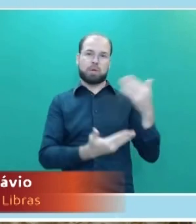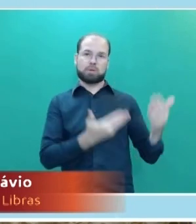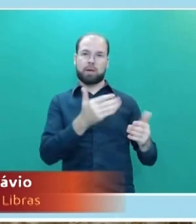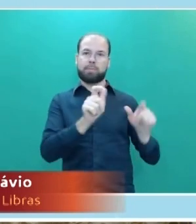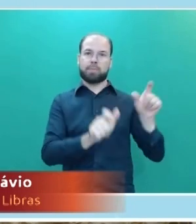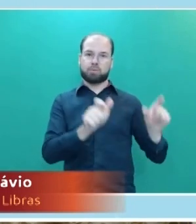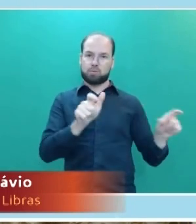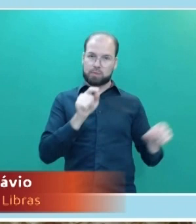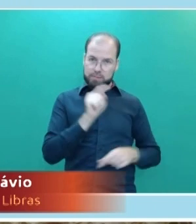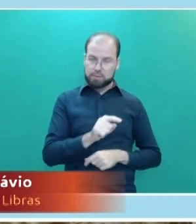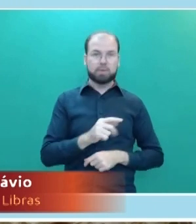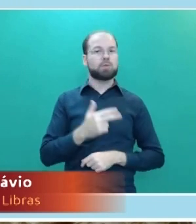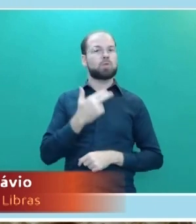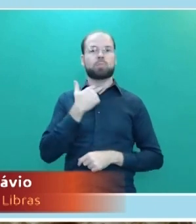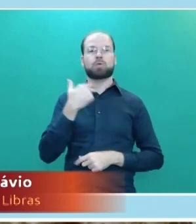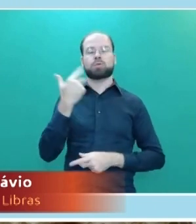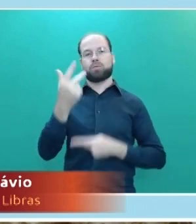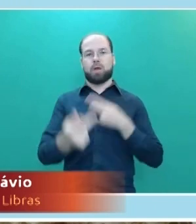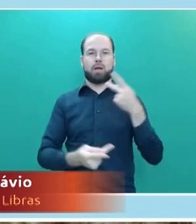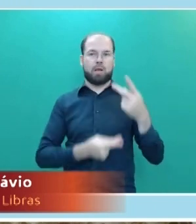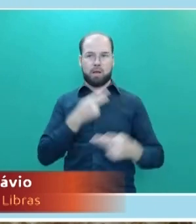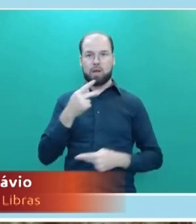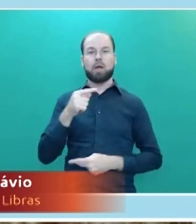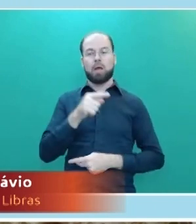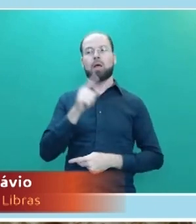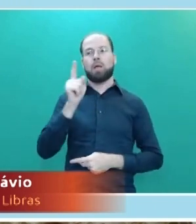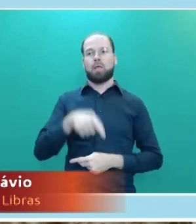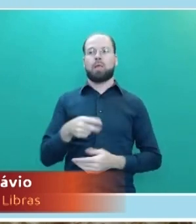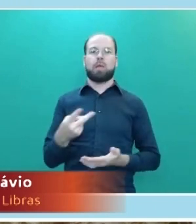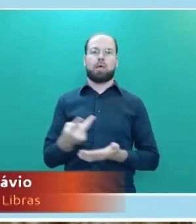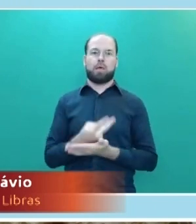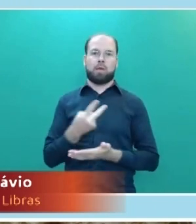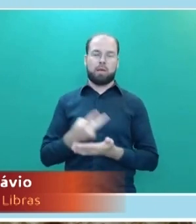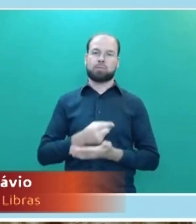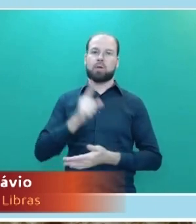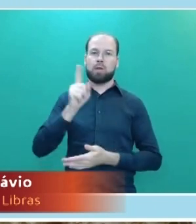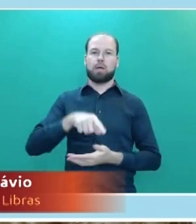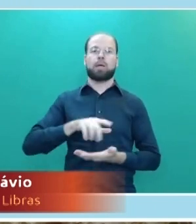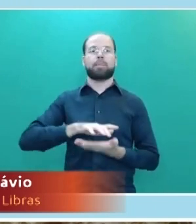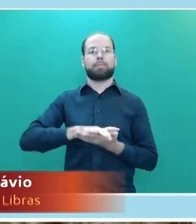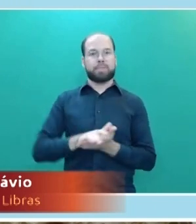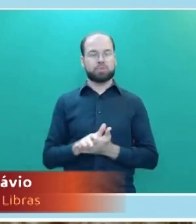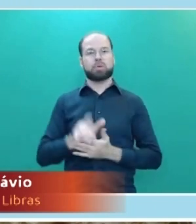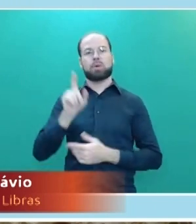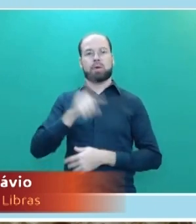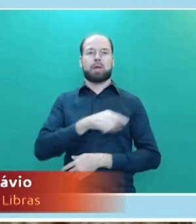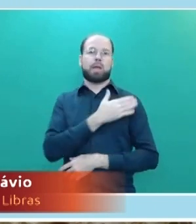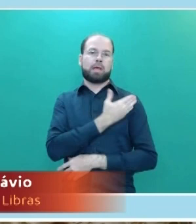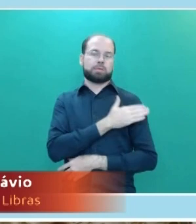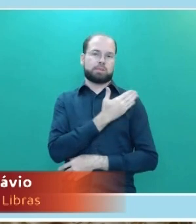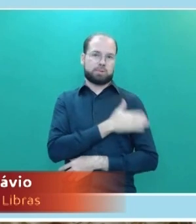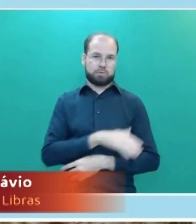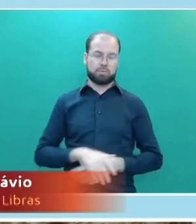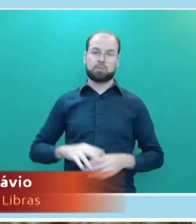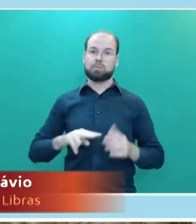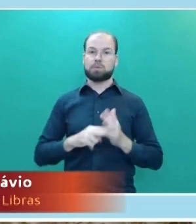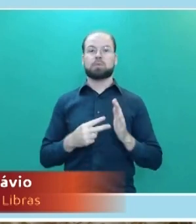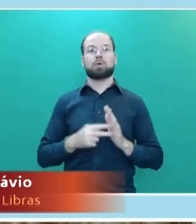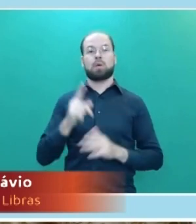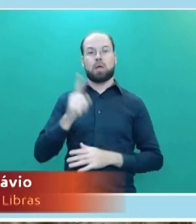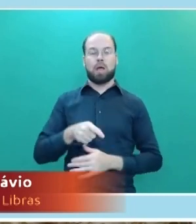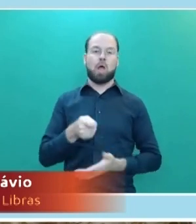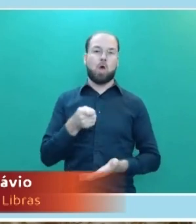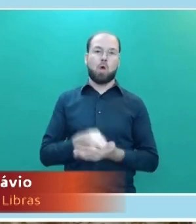pode falar isso, não, isso é errado, isso é preconceito, isso é racismo. Ou seja, isso é obrigação